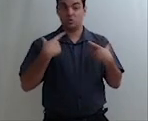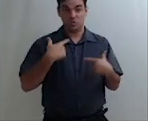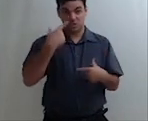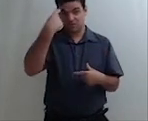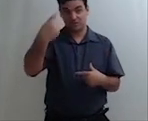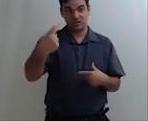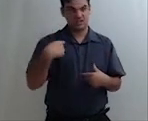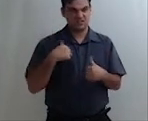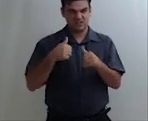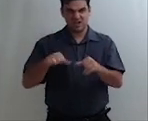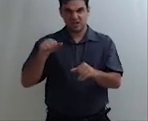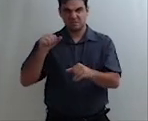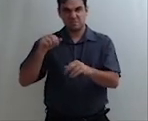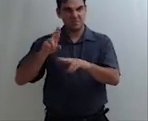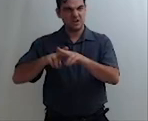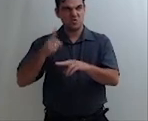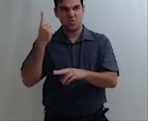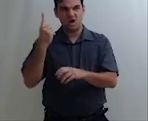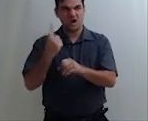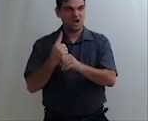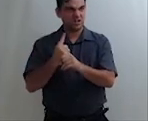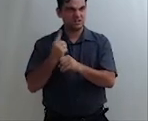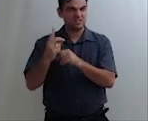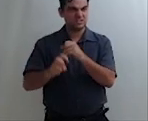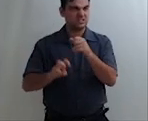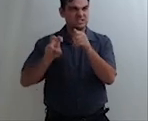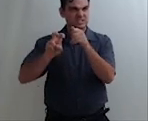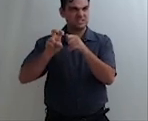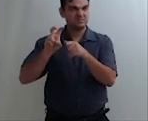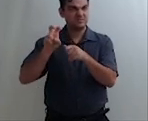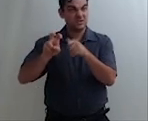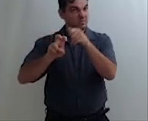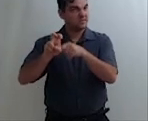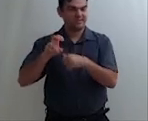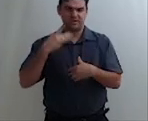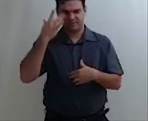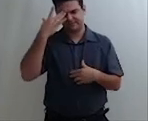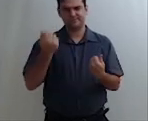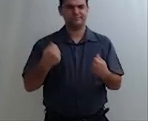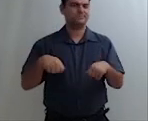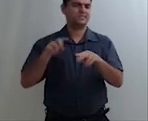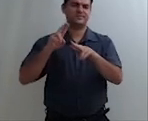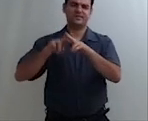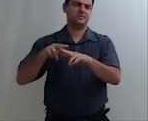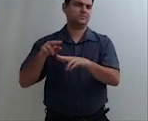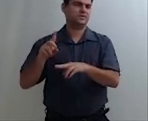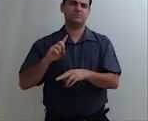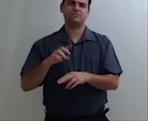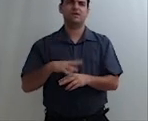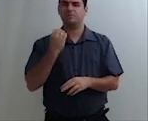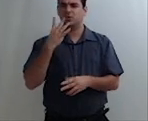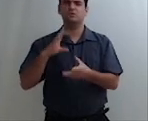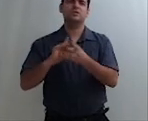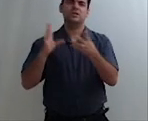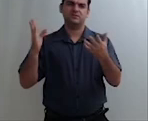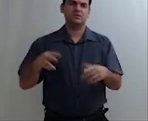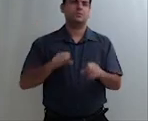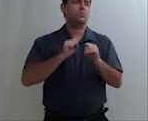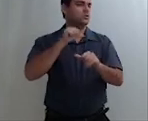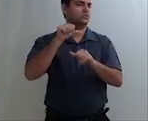5 meses entendo que não há necessidade da manutenção na prisão preventiva do acusado podendo